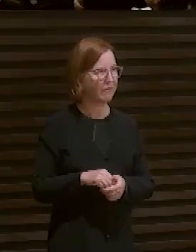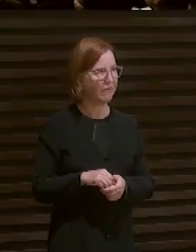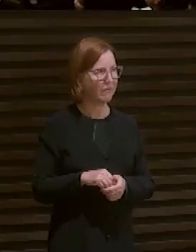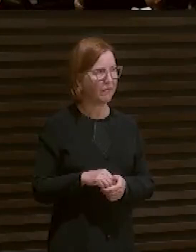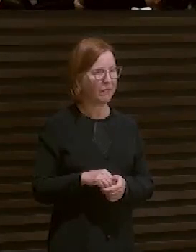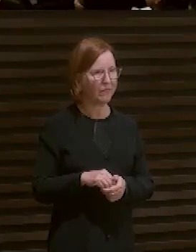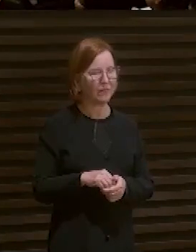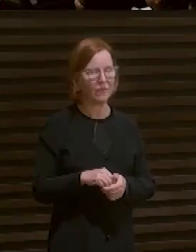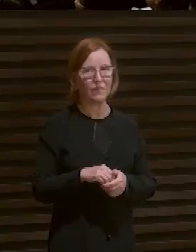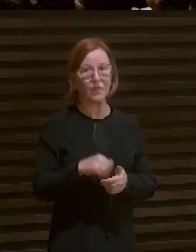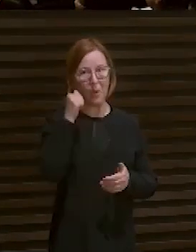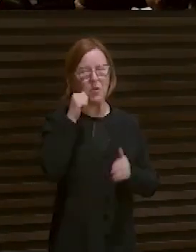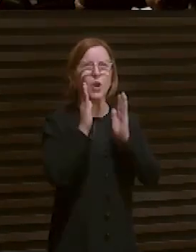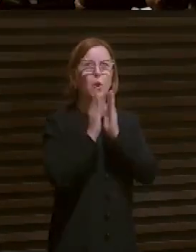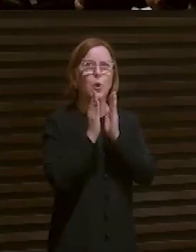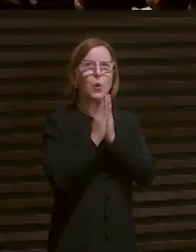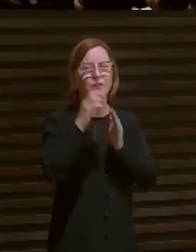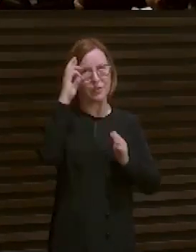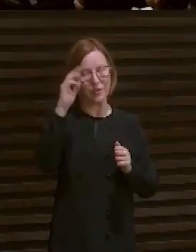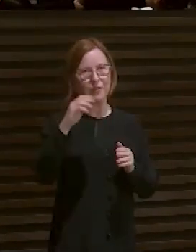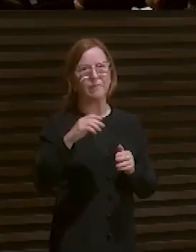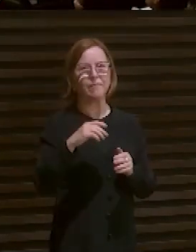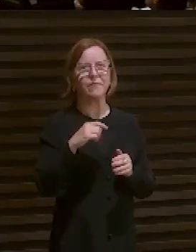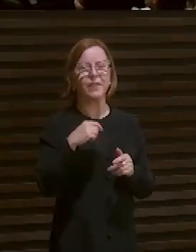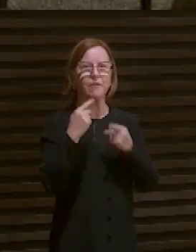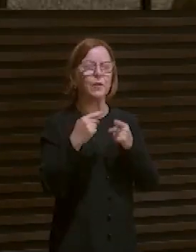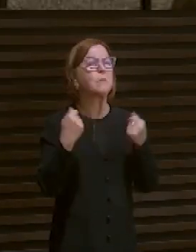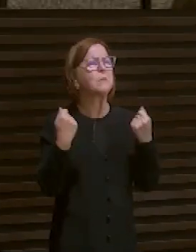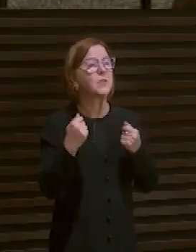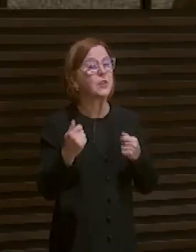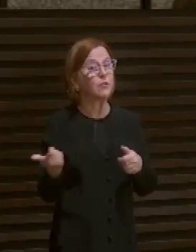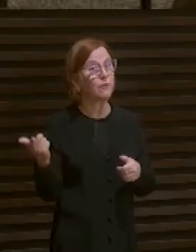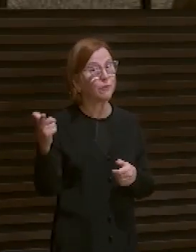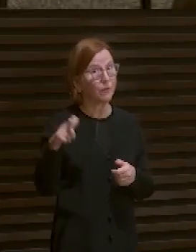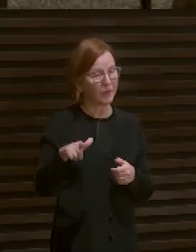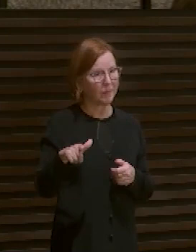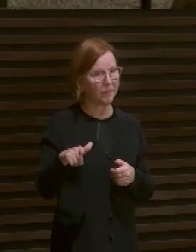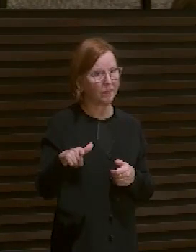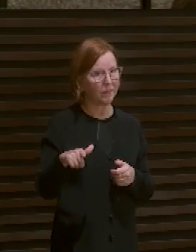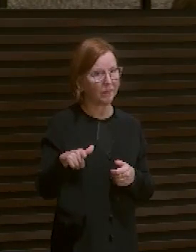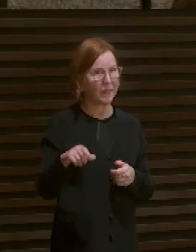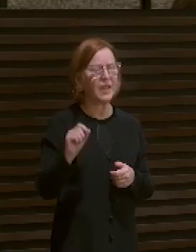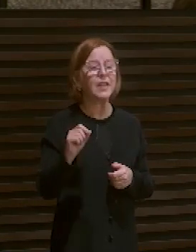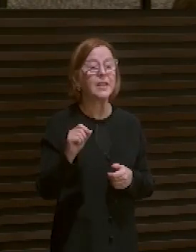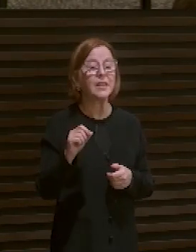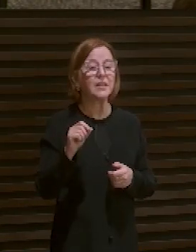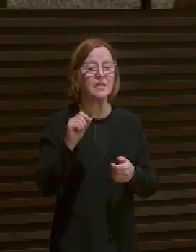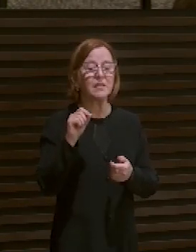Ela orou ao Senhor e disse: eu preciso voltar para lá. Quem mandou ela embora foram os